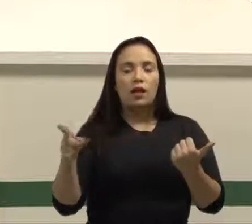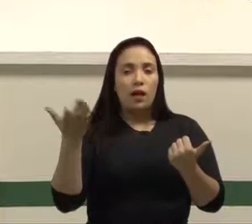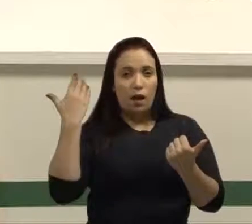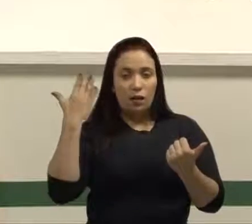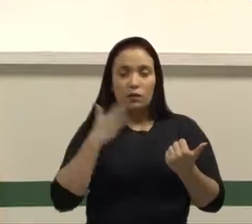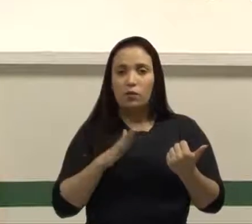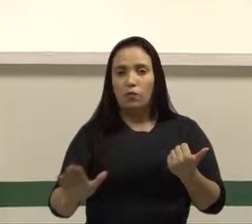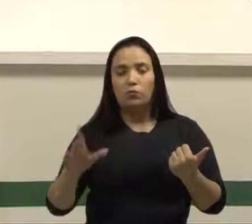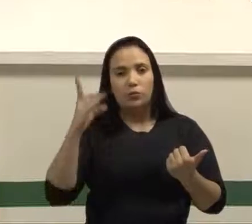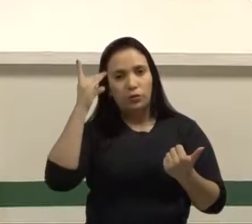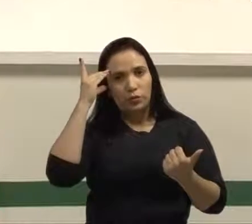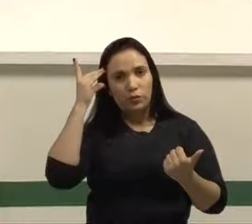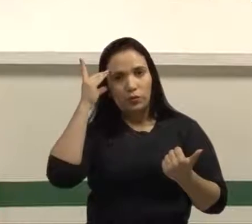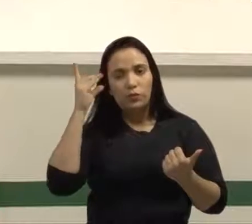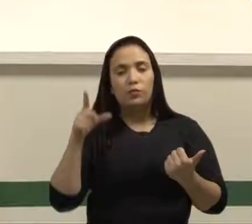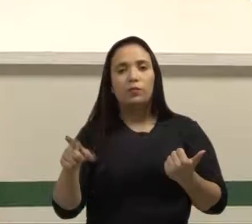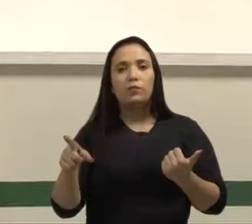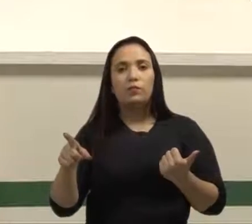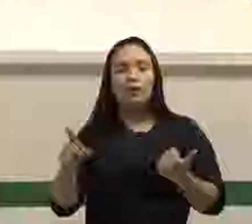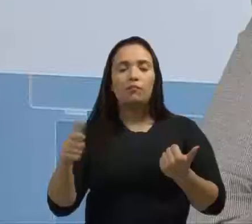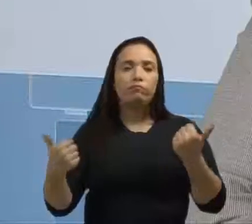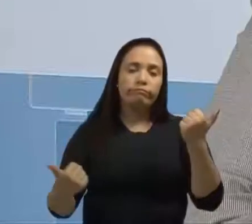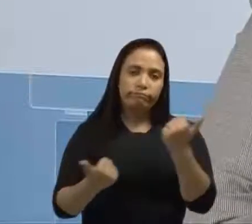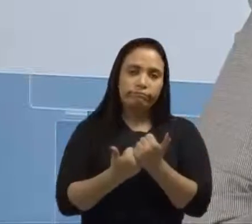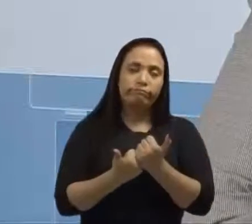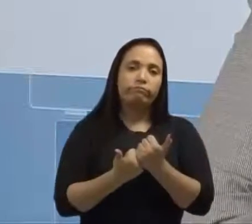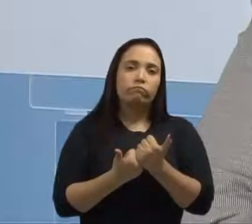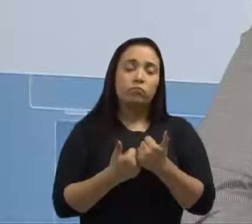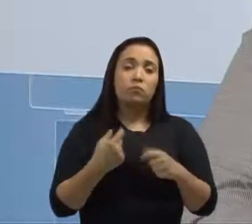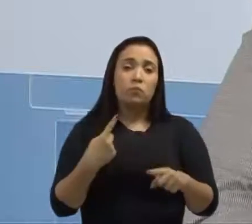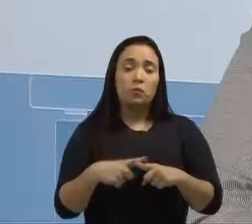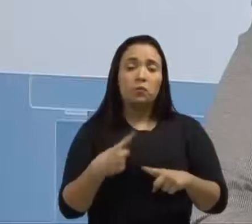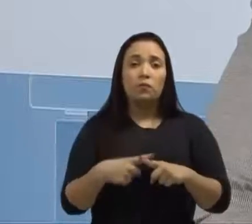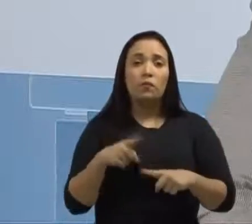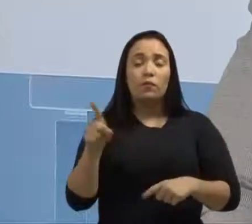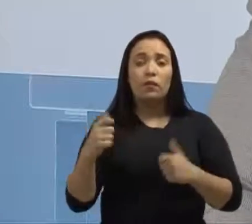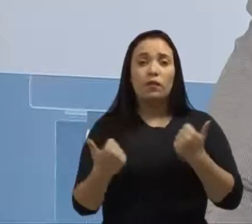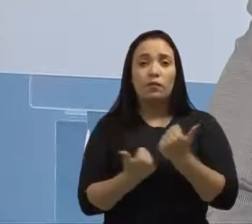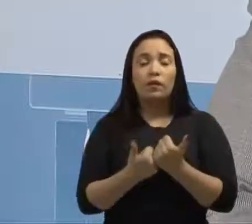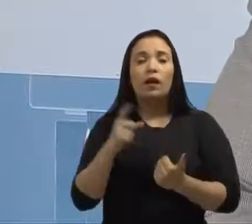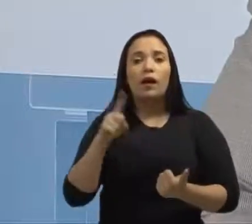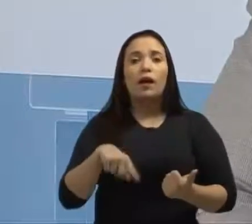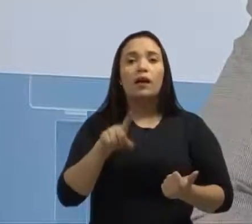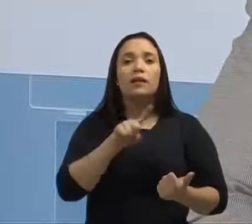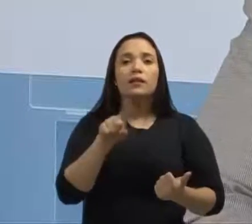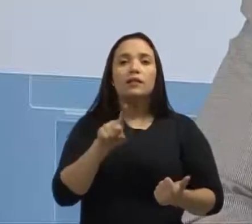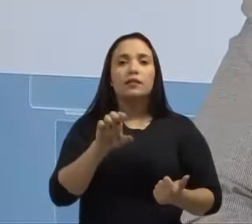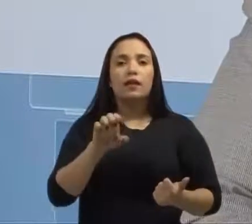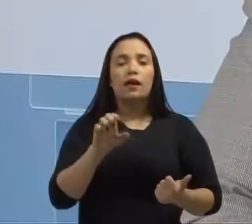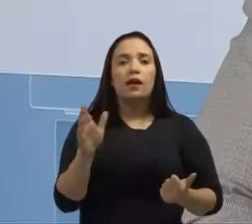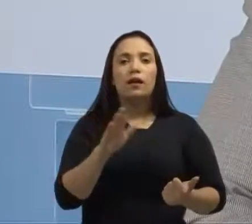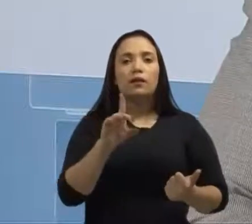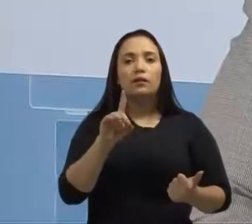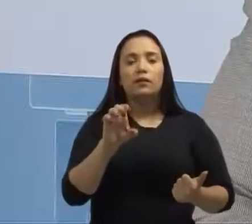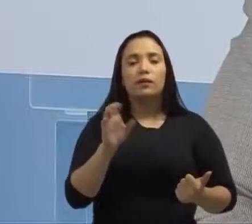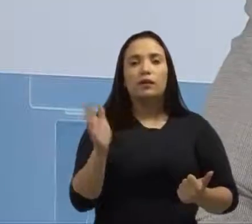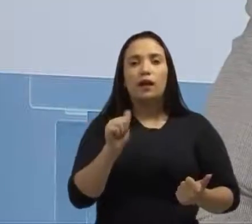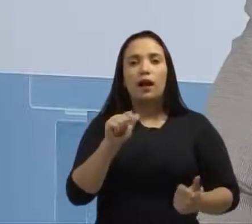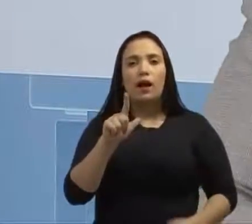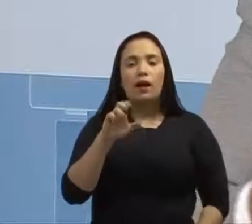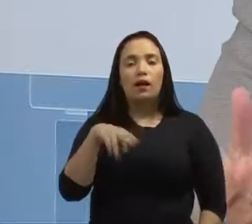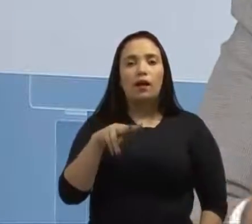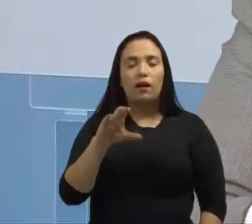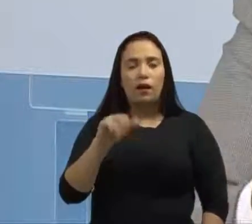Dilma, não. Tem alguma coisa errada aí, a pessoa pensa que gostava, não. Porque, para ele, o vice dele foi o Zé de Alencar, né? Homem